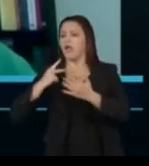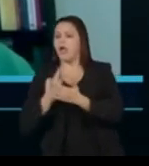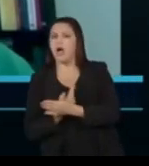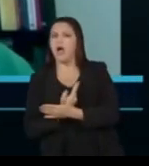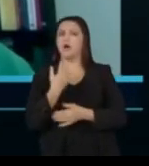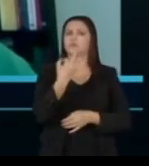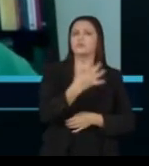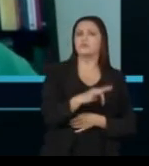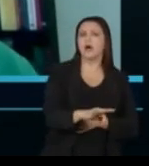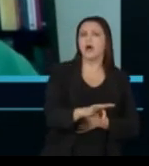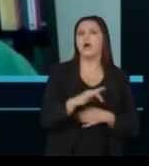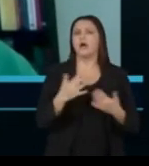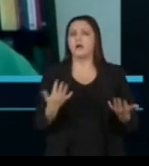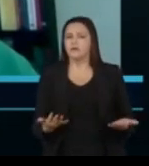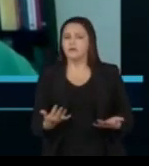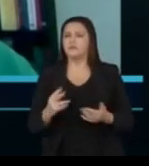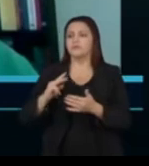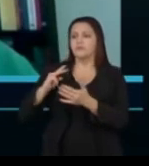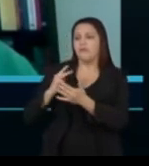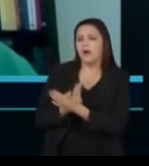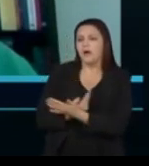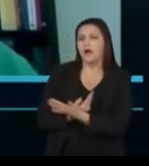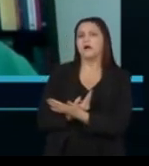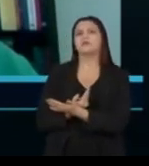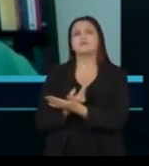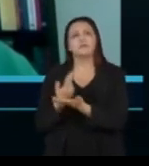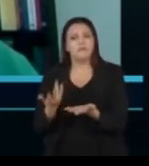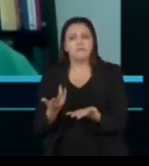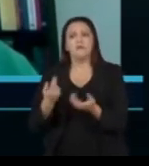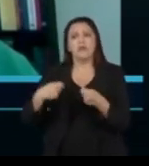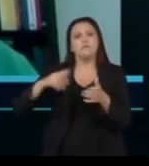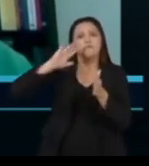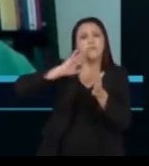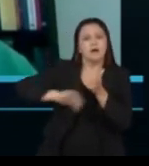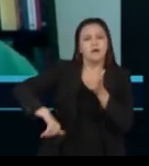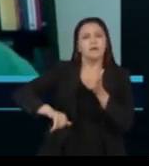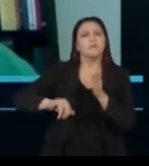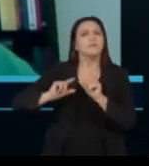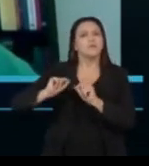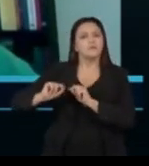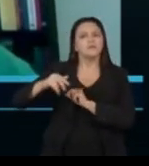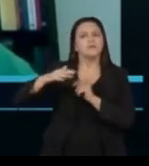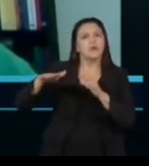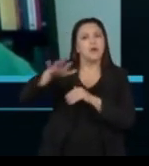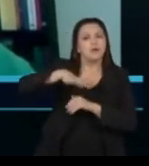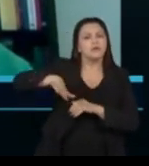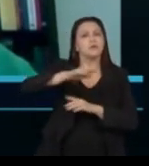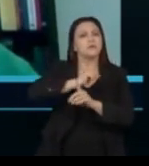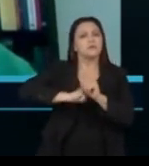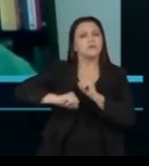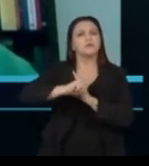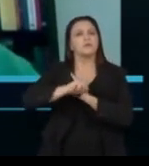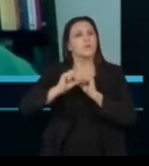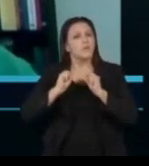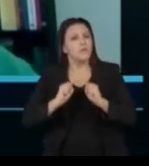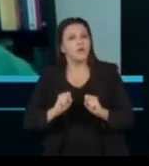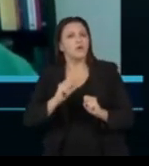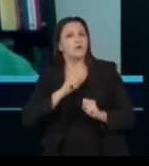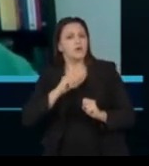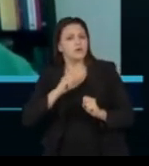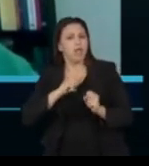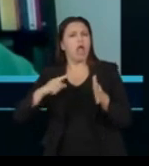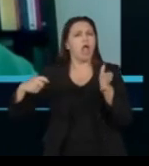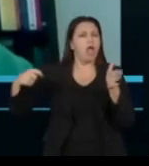pessoa que faça uma coisa assim errada será excluída assim, das considerações sociais, poderá ser levada até a